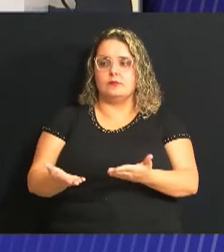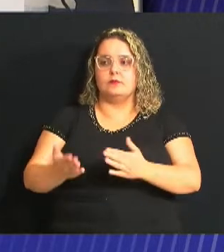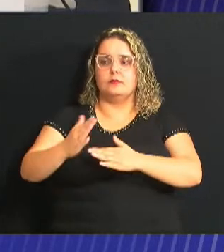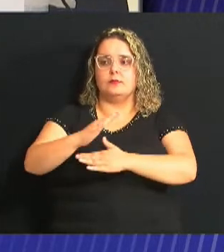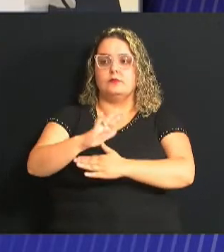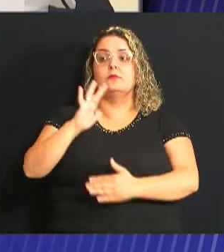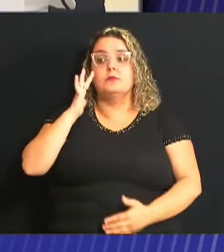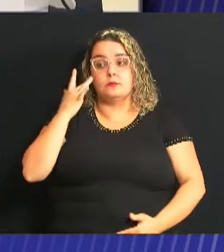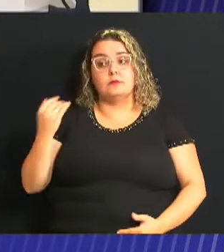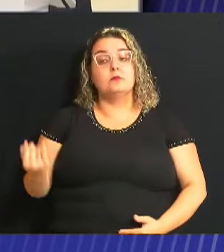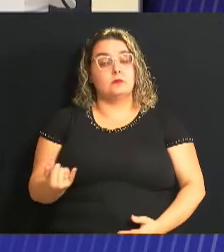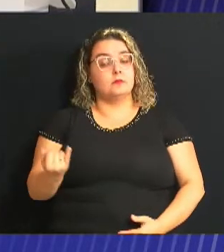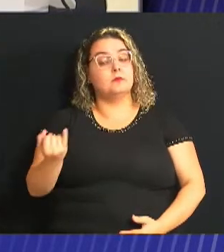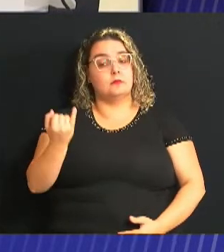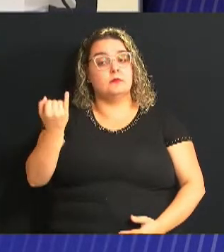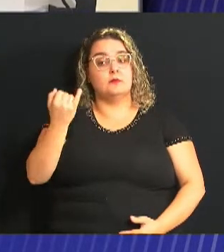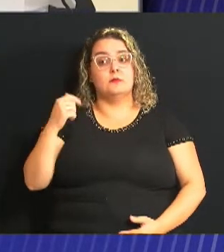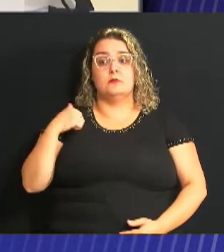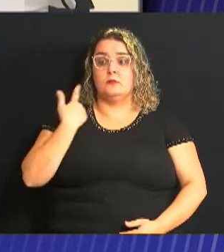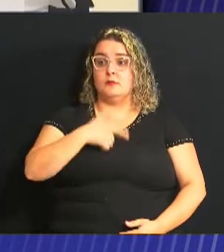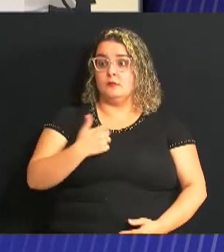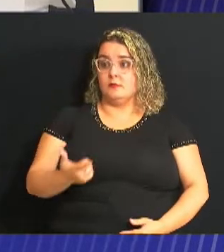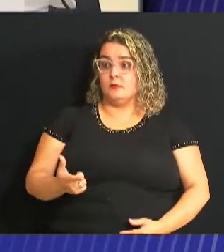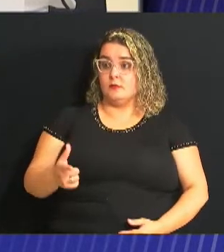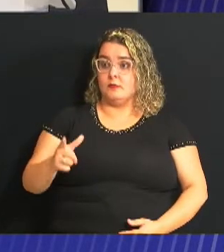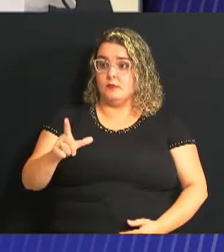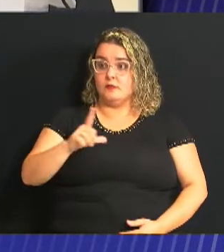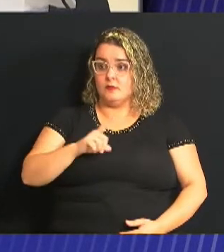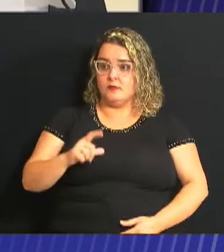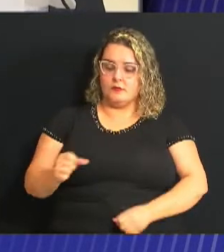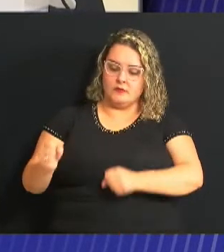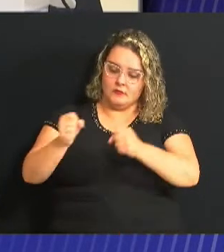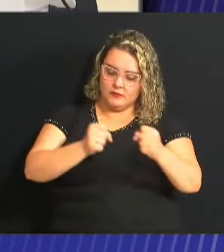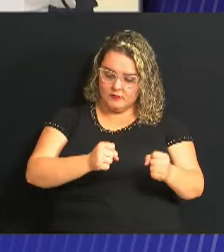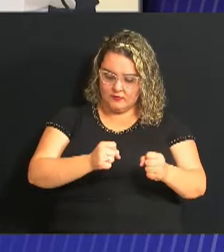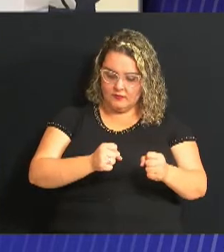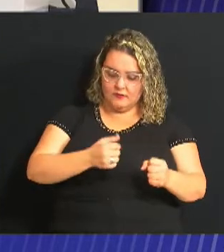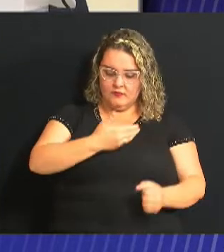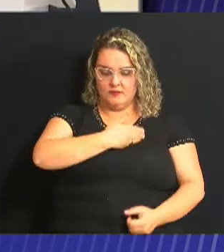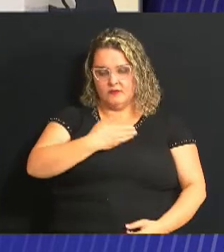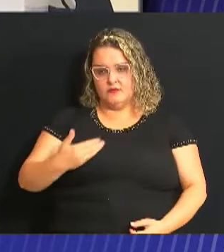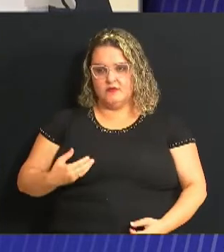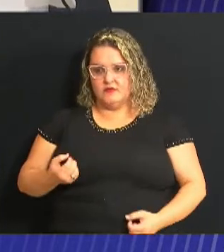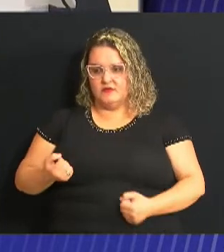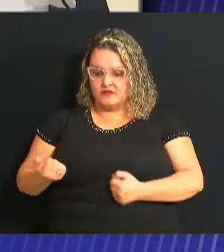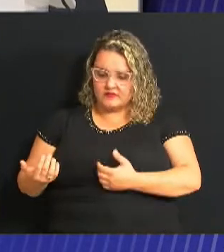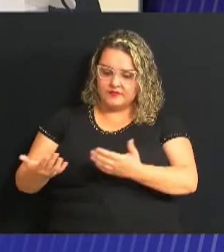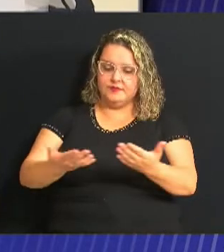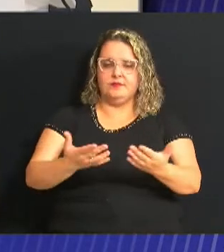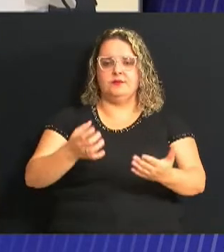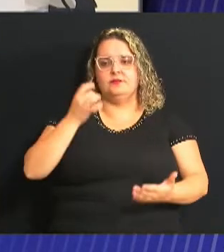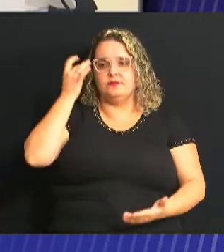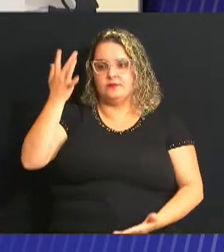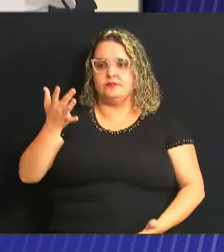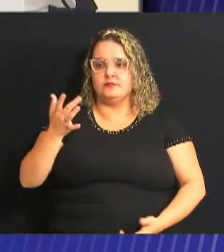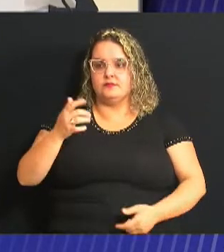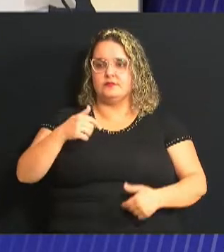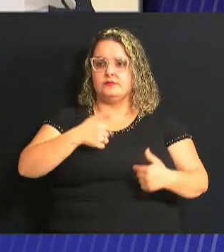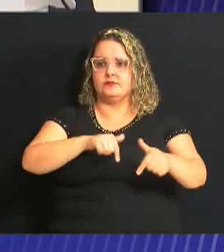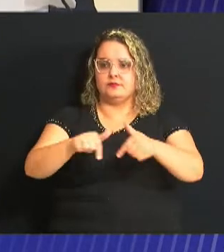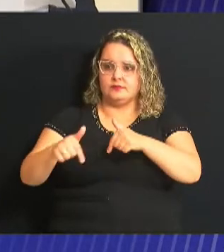muito importante nós sermos o poder público, estender o braço, ser um facilitador para quem